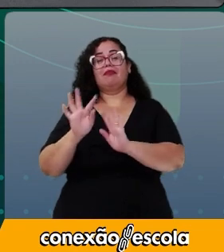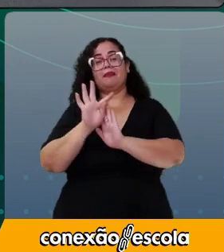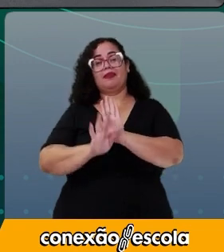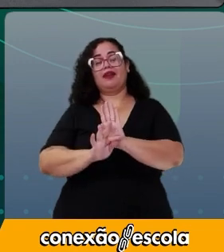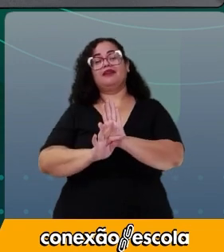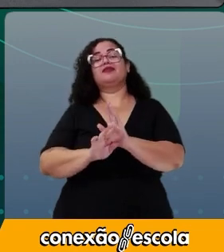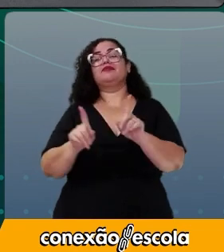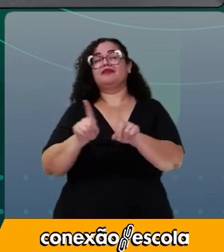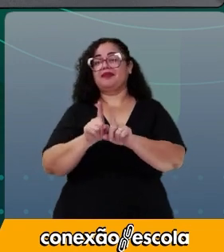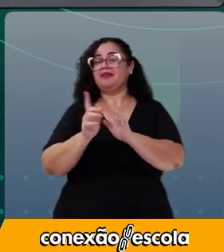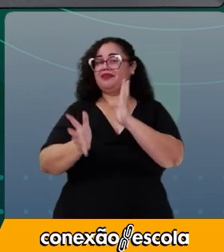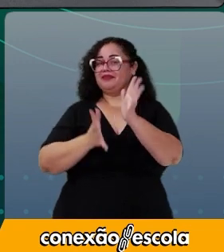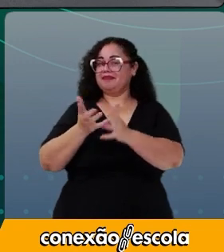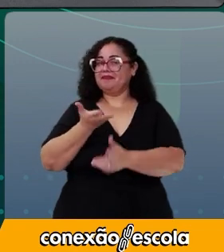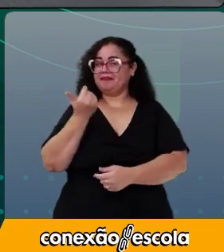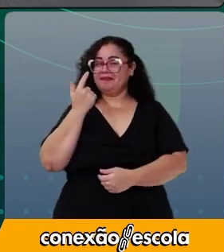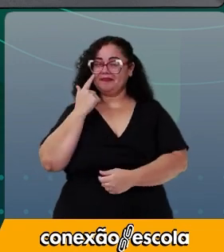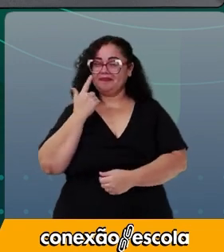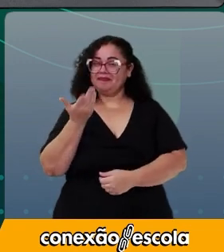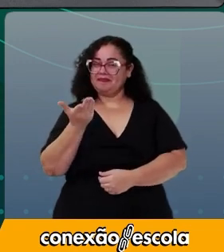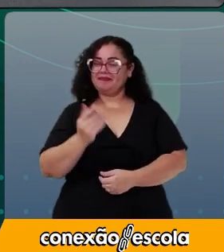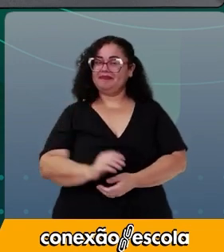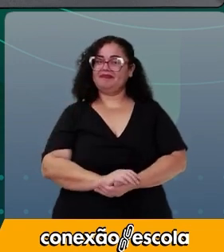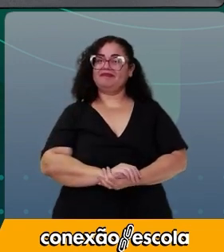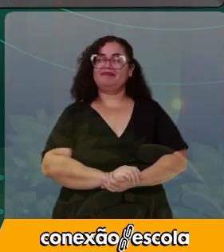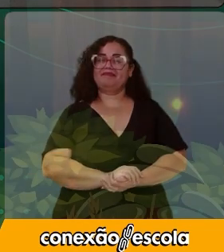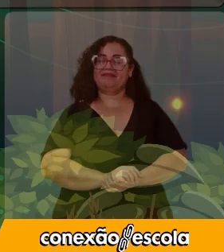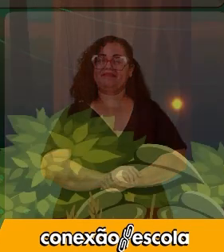texto em Libras. Acompanhe aí.